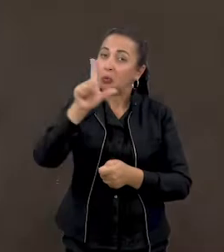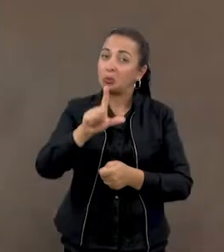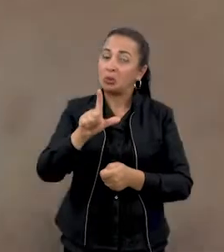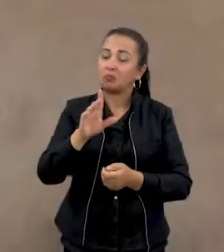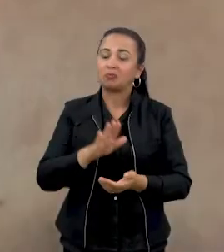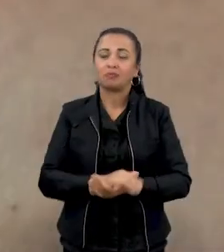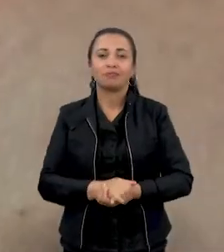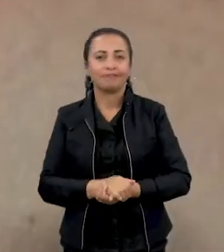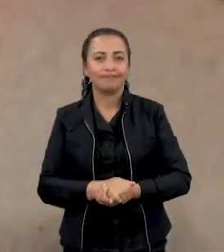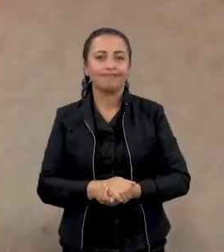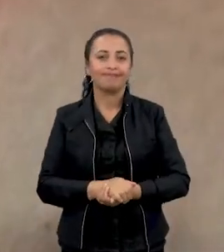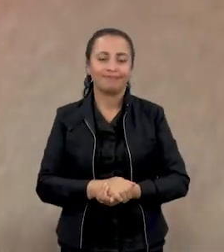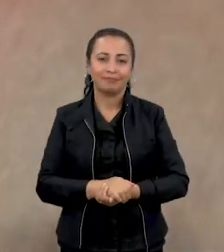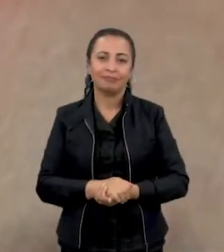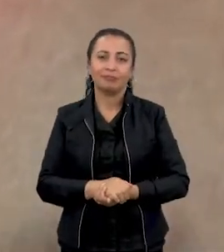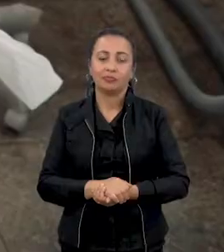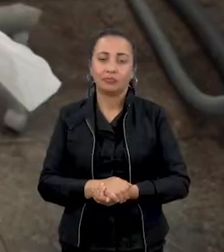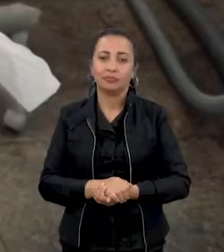literatura.